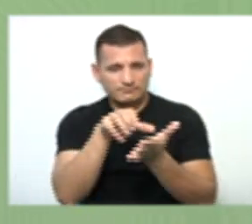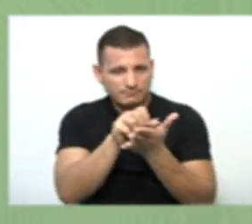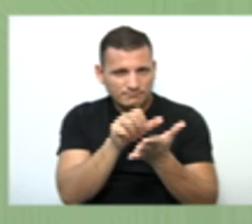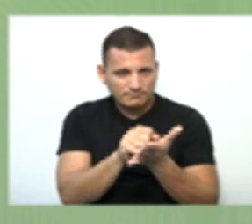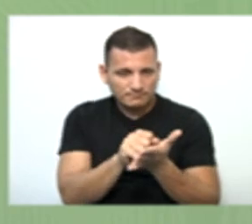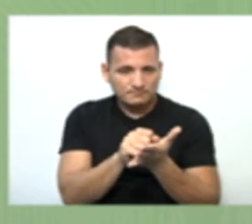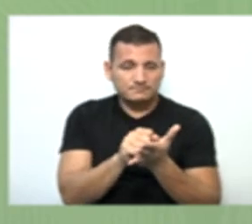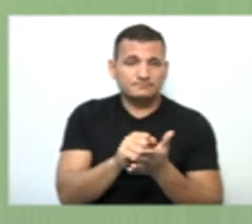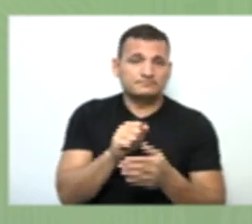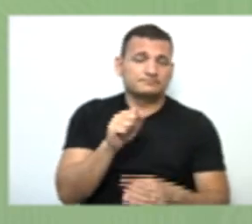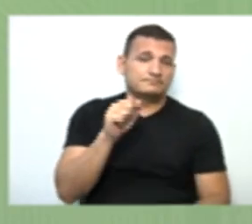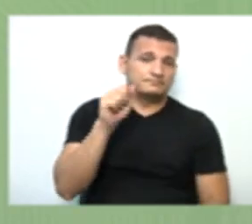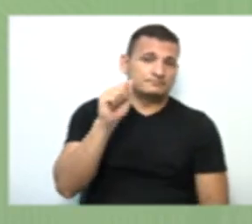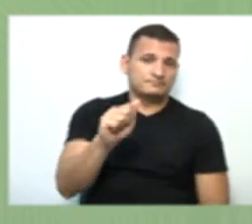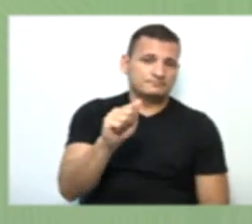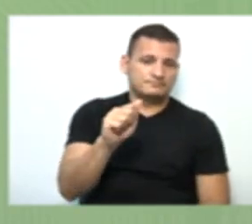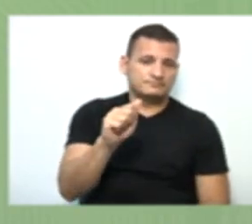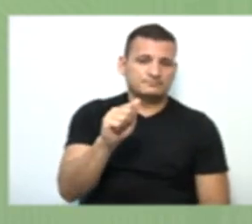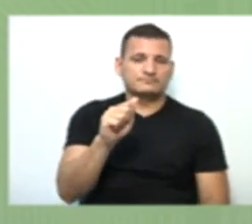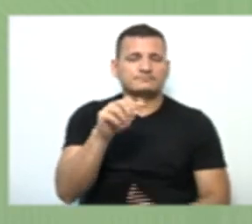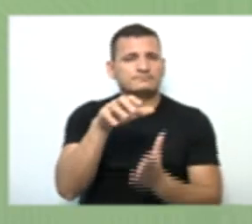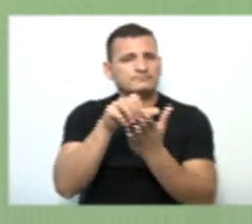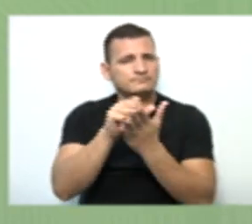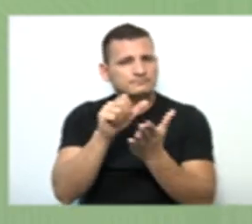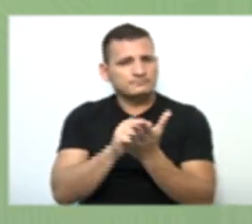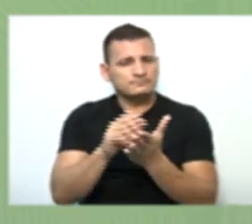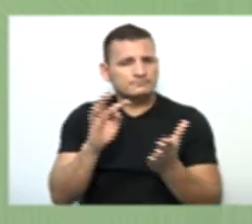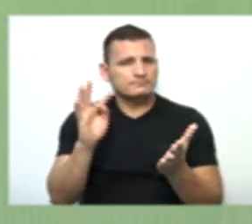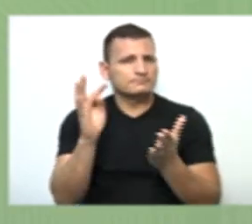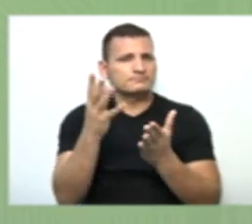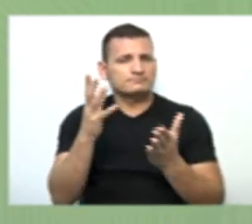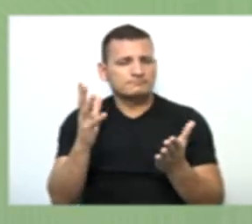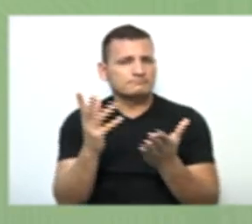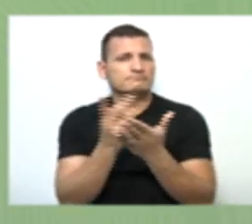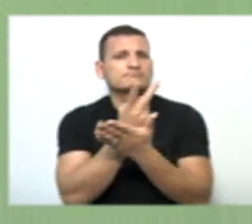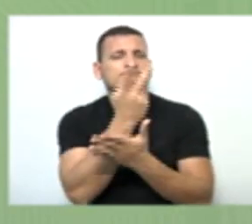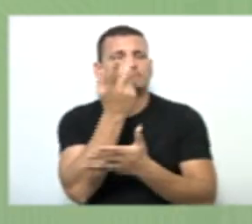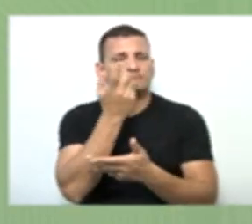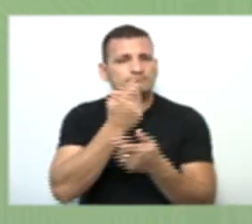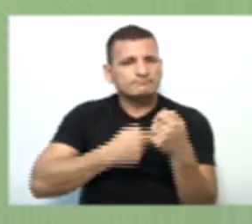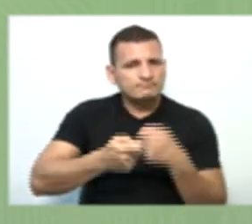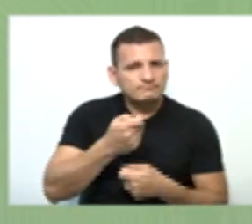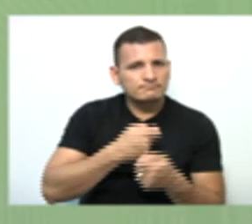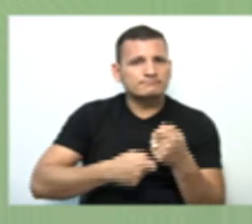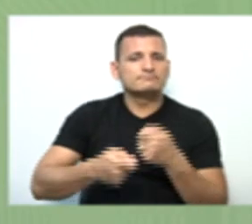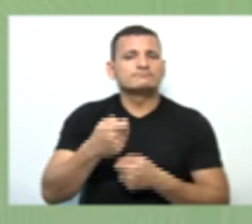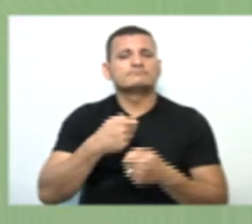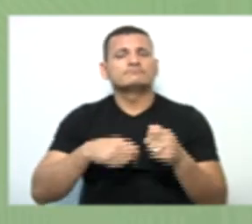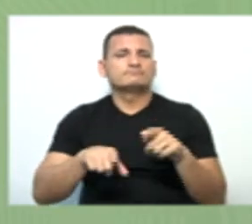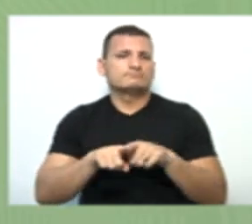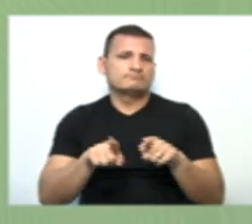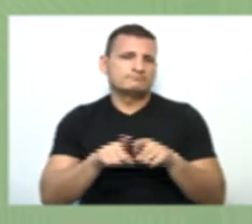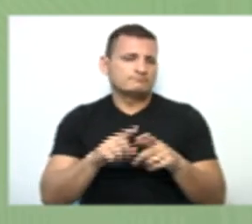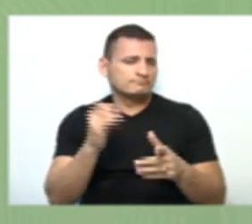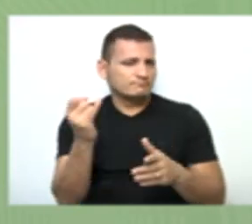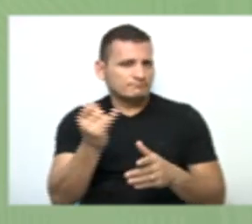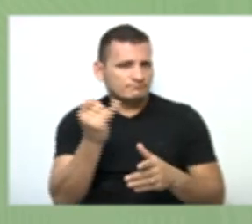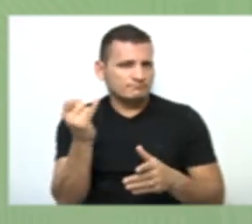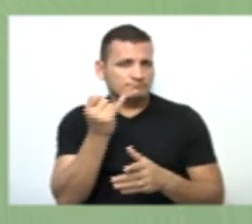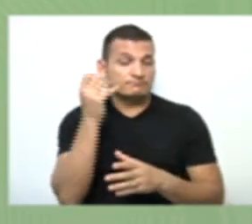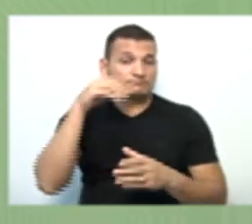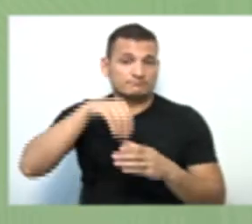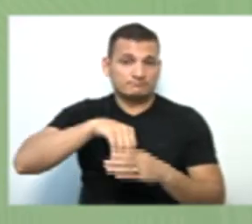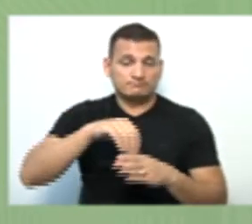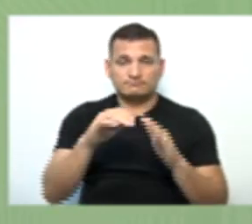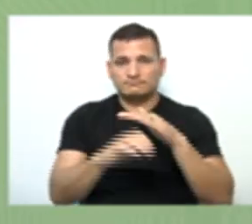Letra A. Registra todos os fatos administrativos e atos relevantes ocorridos na